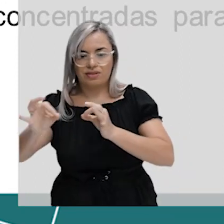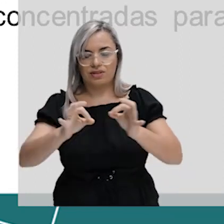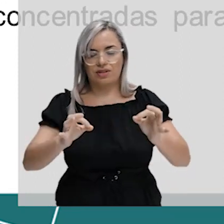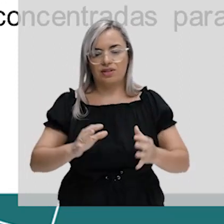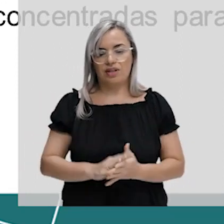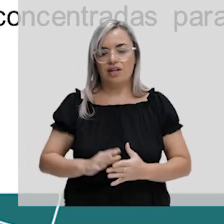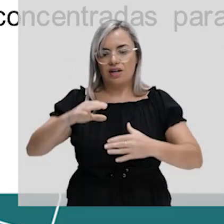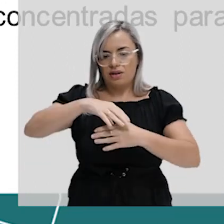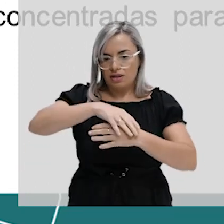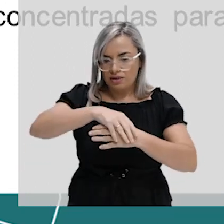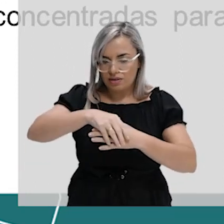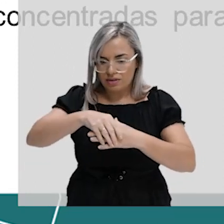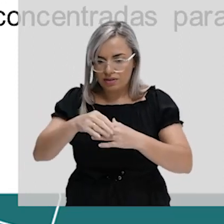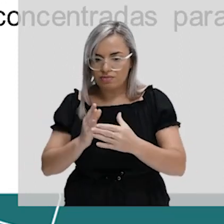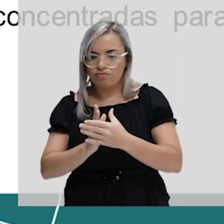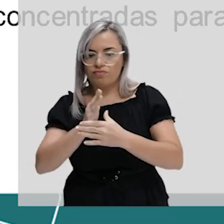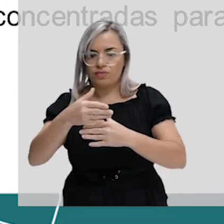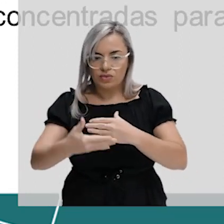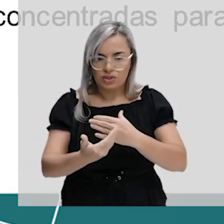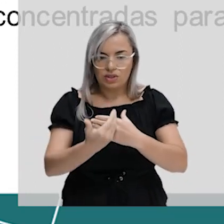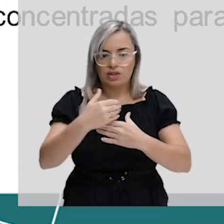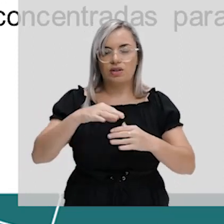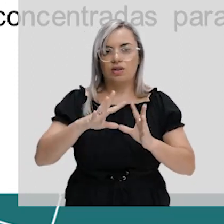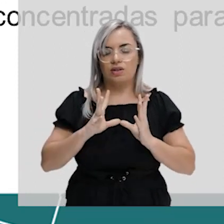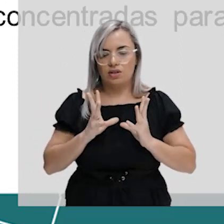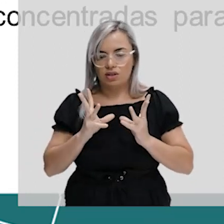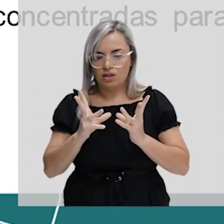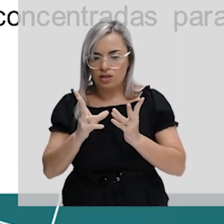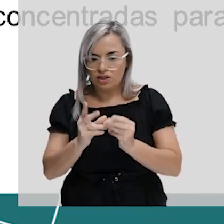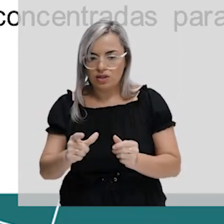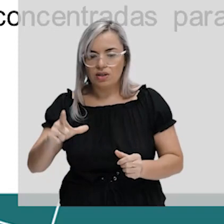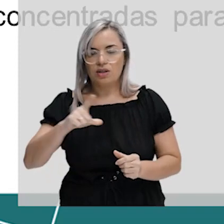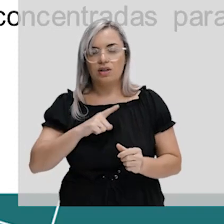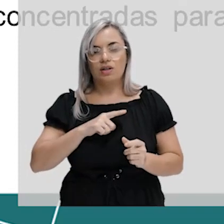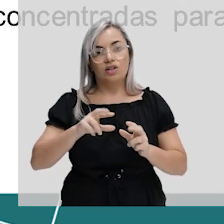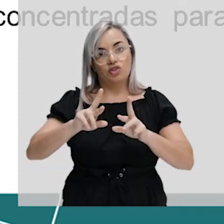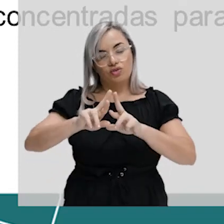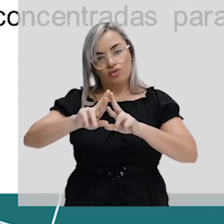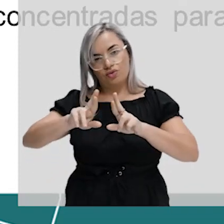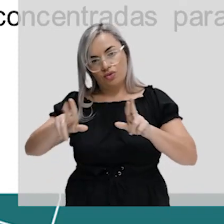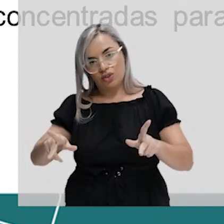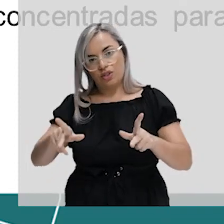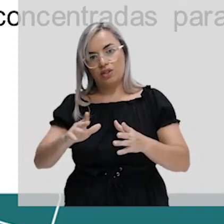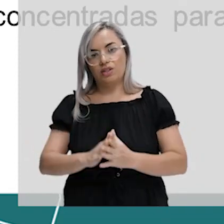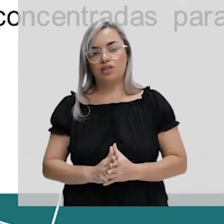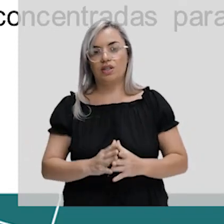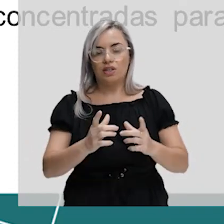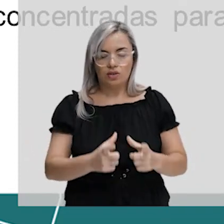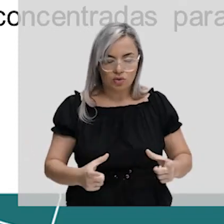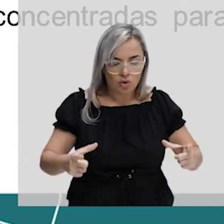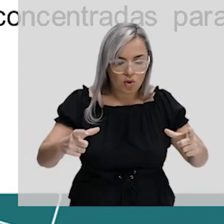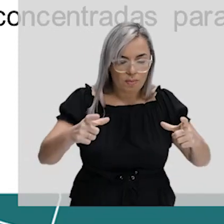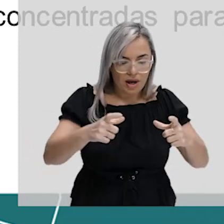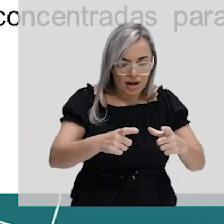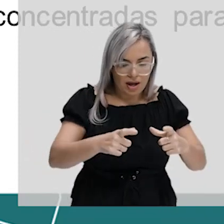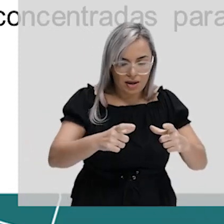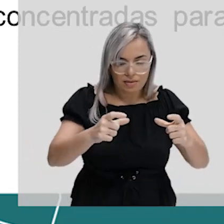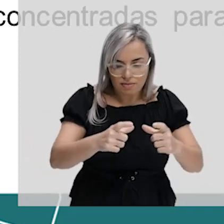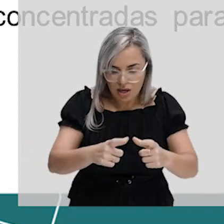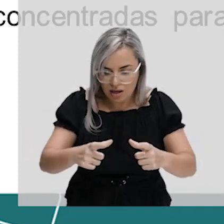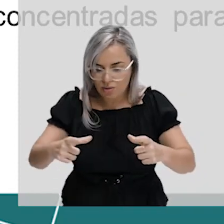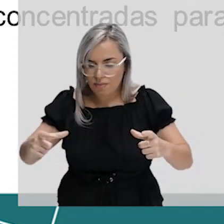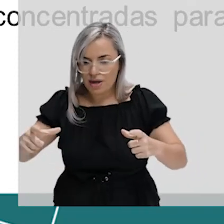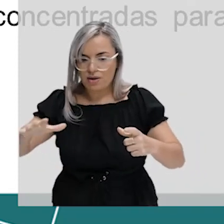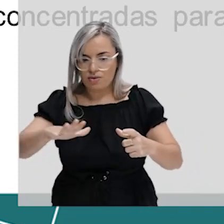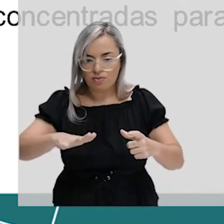a essa substância. Deve haver diferença de concentração. Tem que ter um meio mais concentrado do que o outro, tá? O movimento das